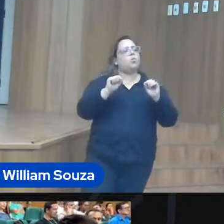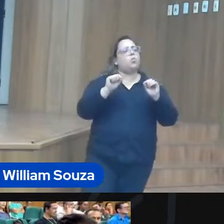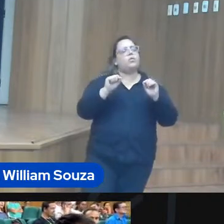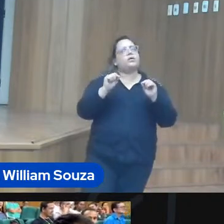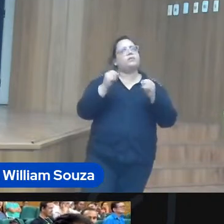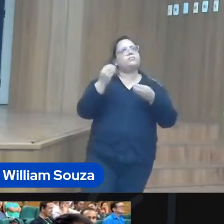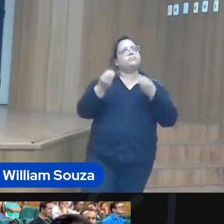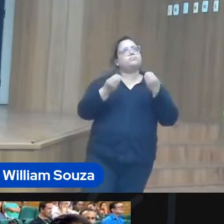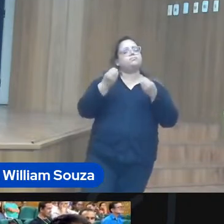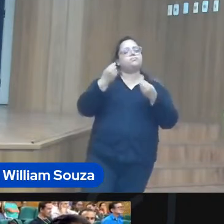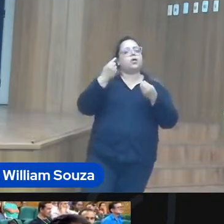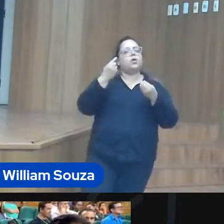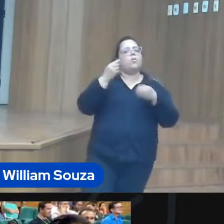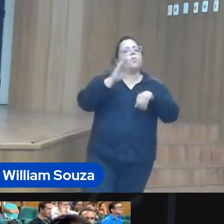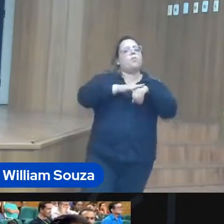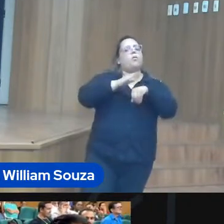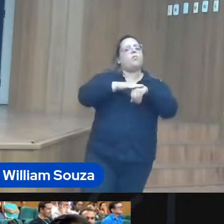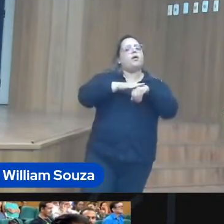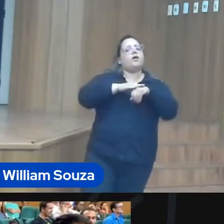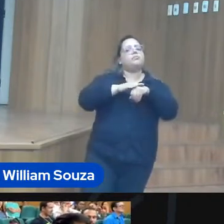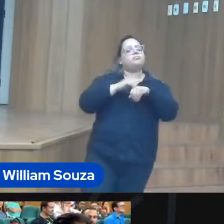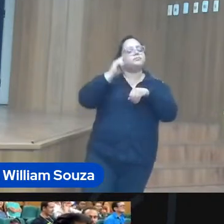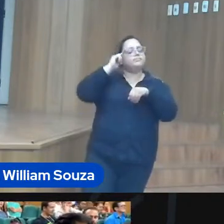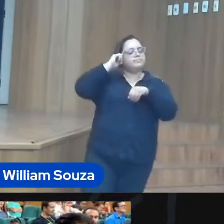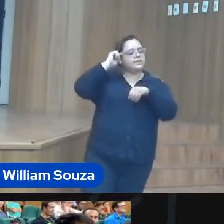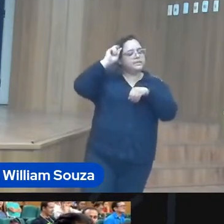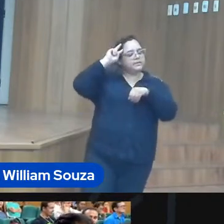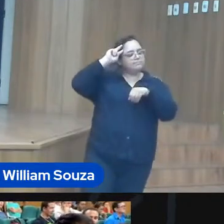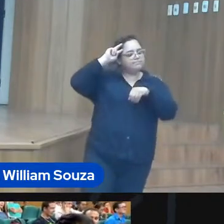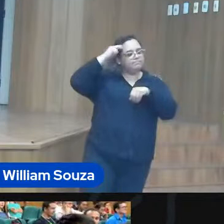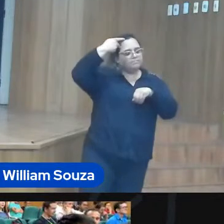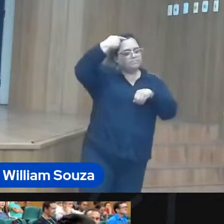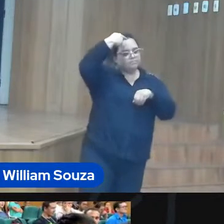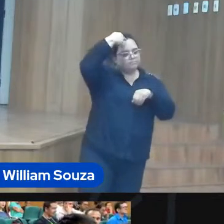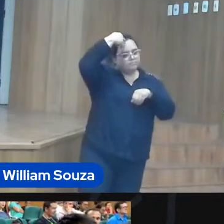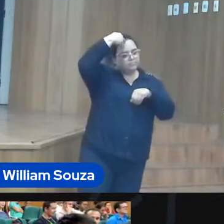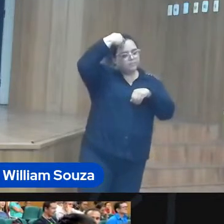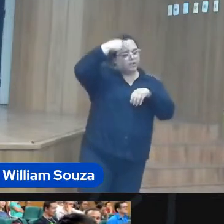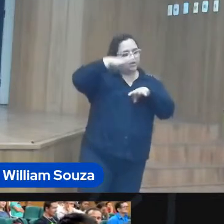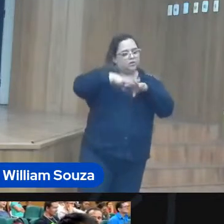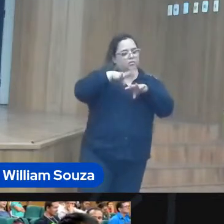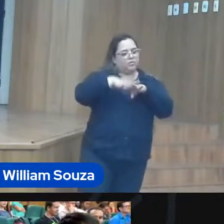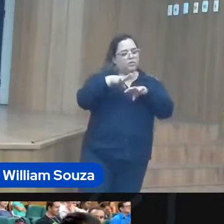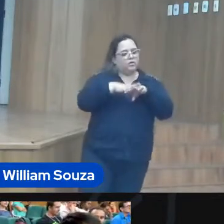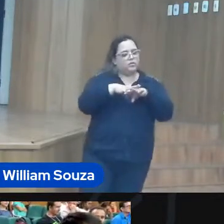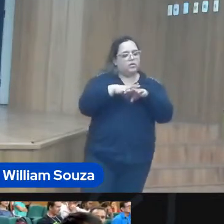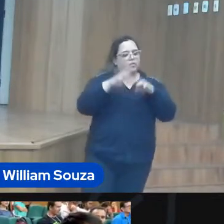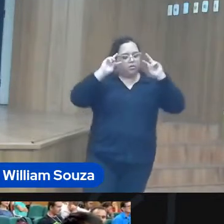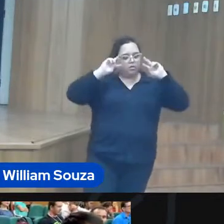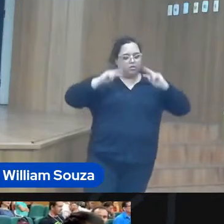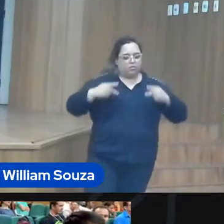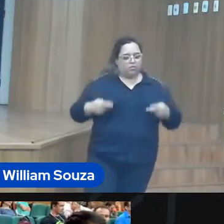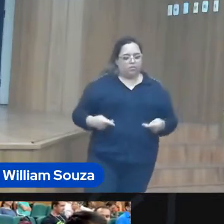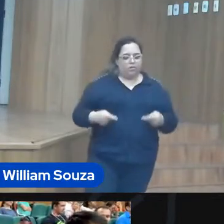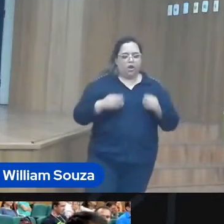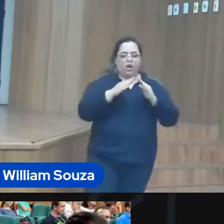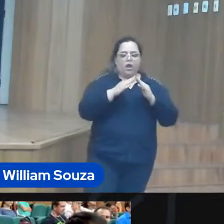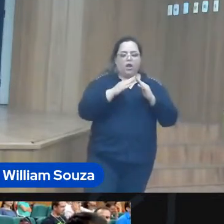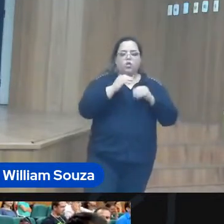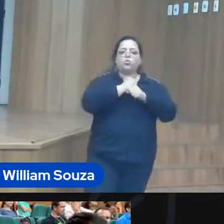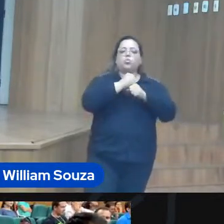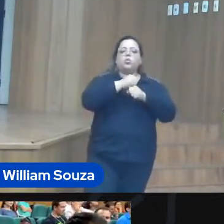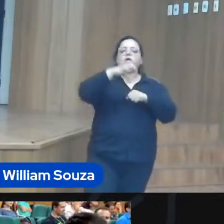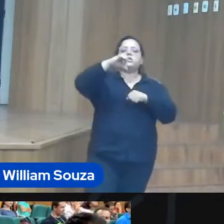vamos dizer assim, o momento que virou a chave e que a matemática humanista... na década de